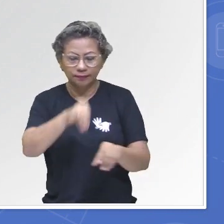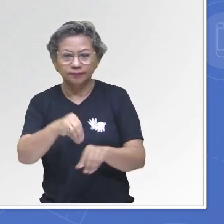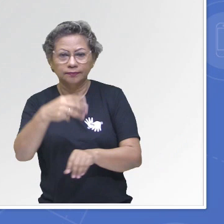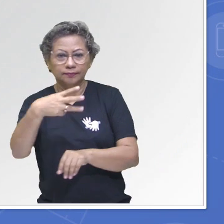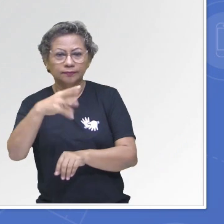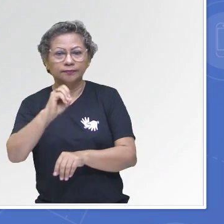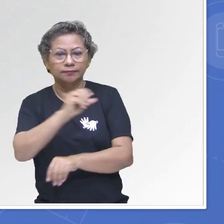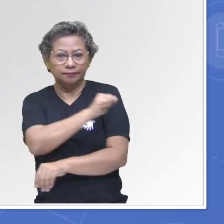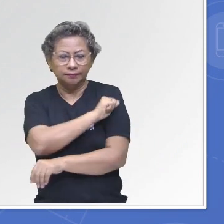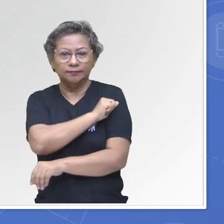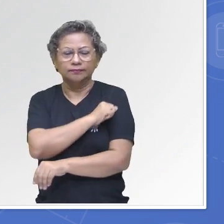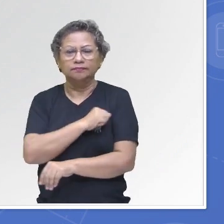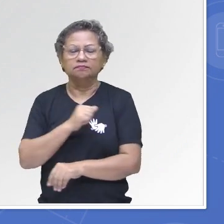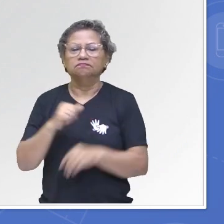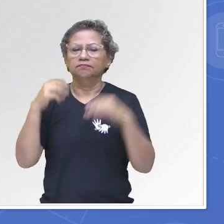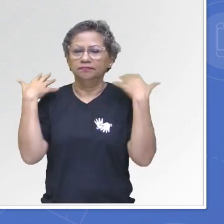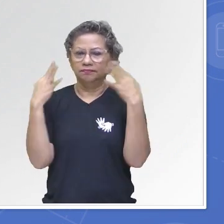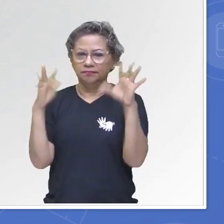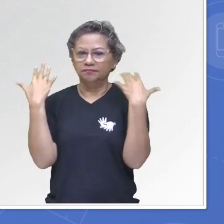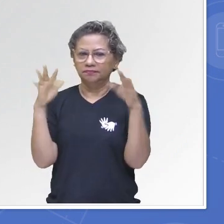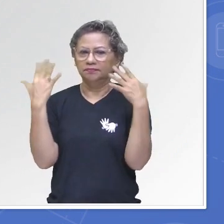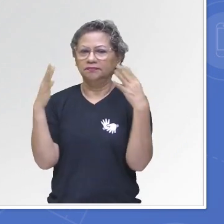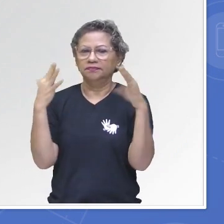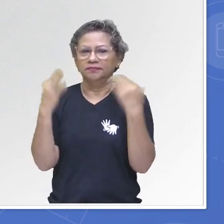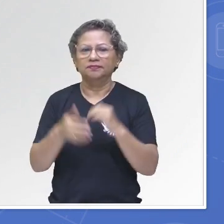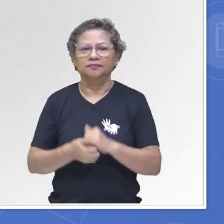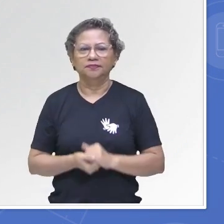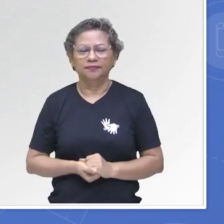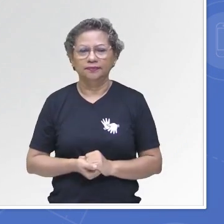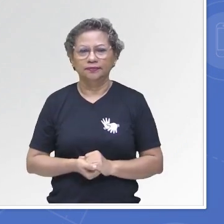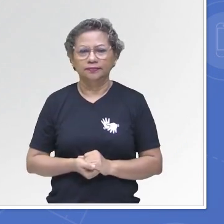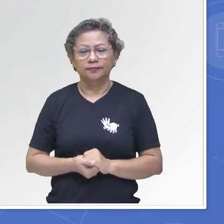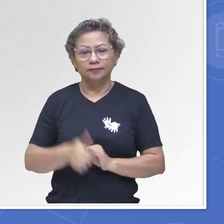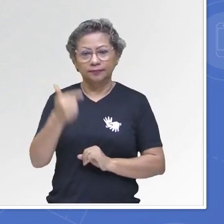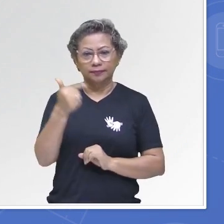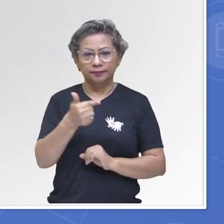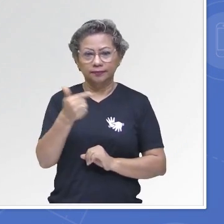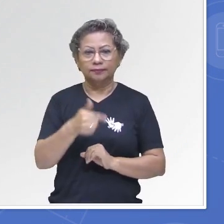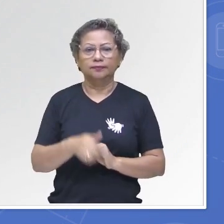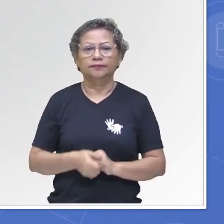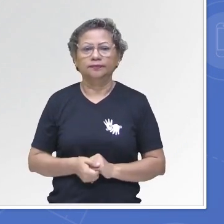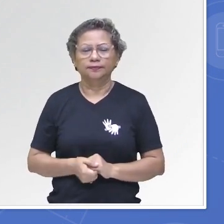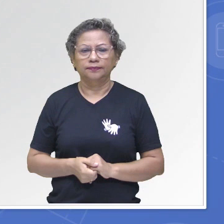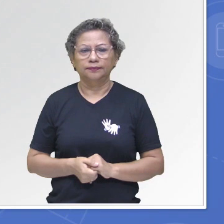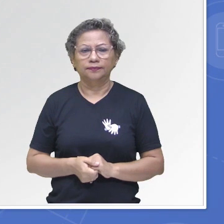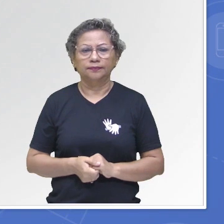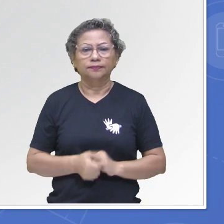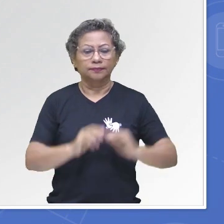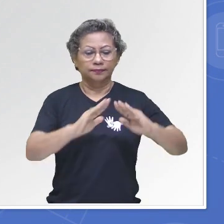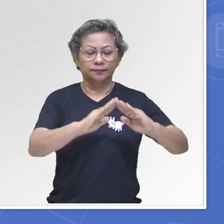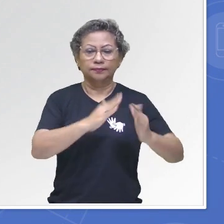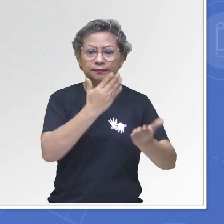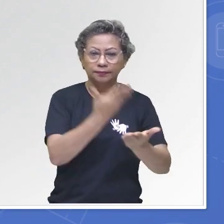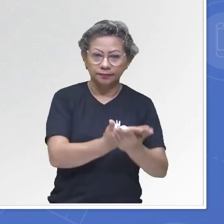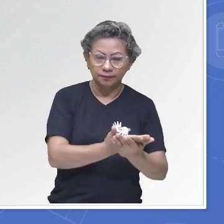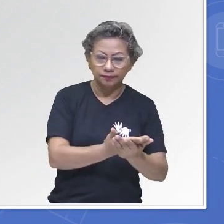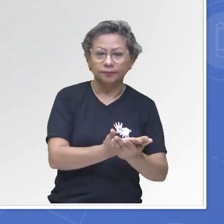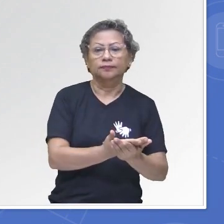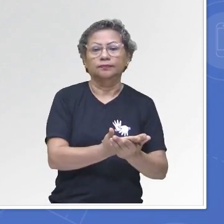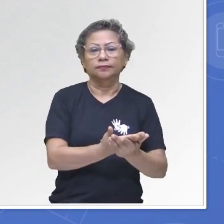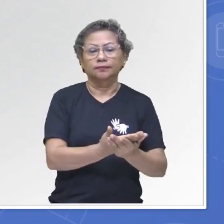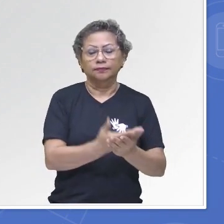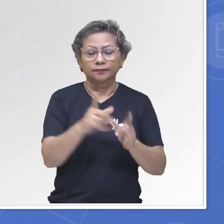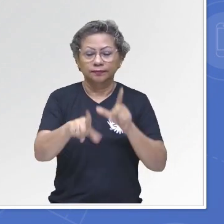contribuiu com a resposta no chat público. Vamos para a questão 2. A escola escolhe 3